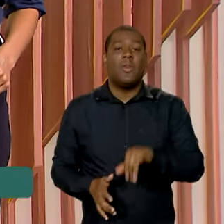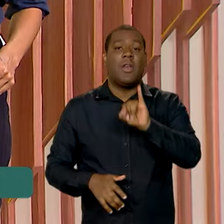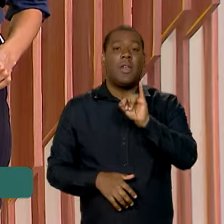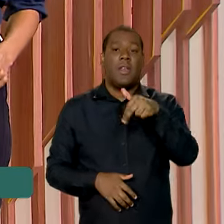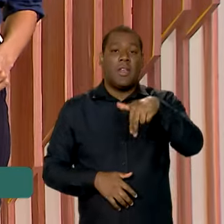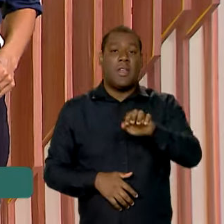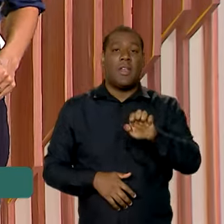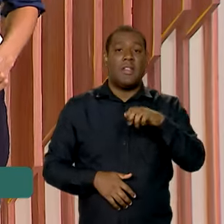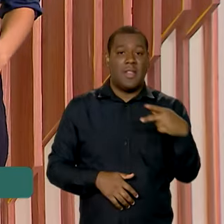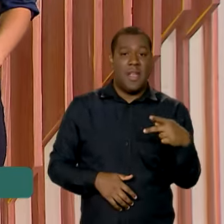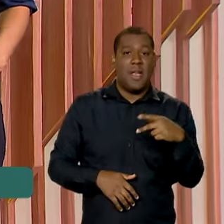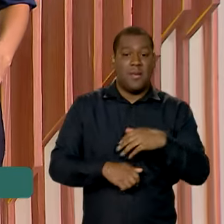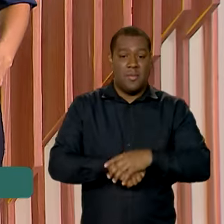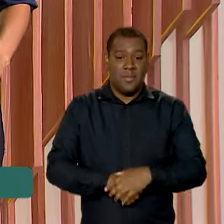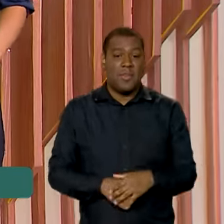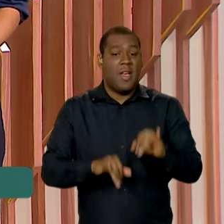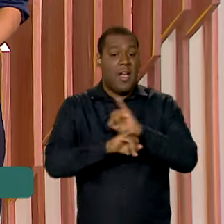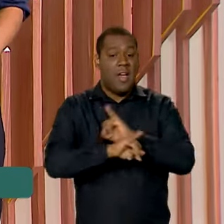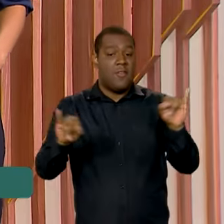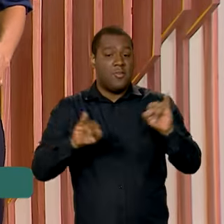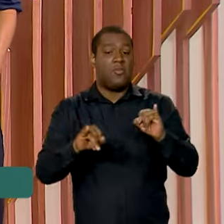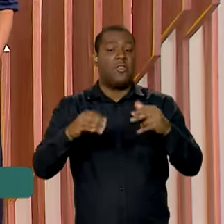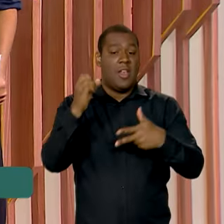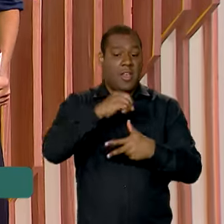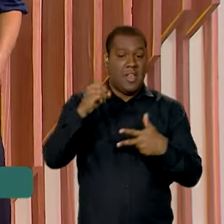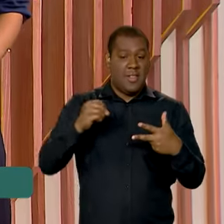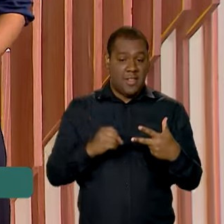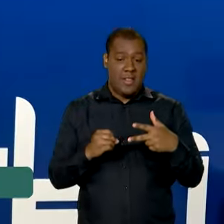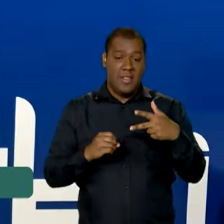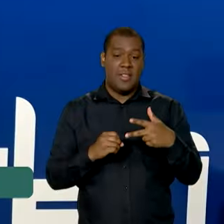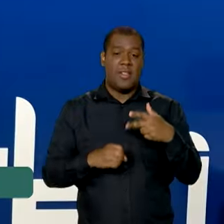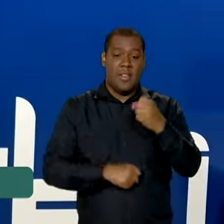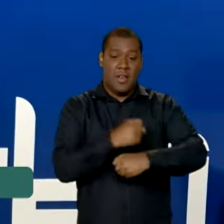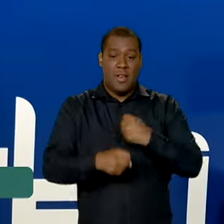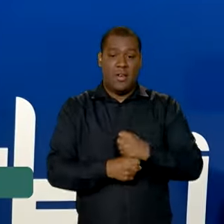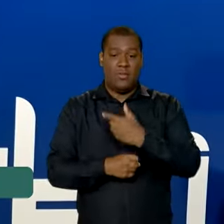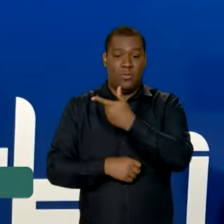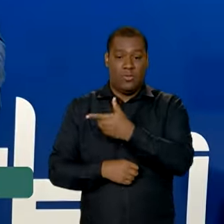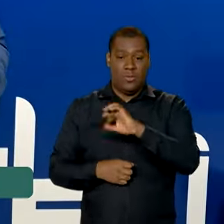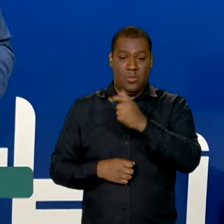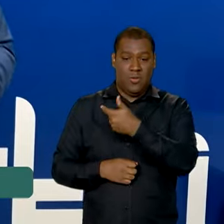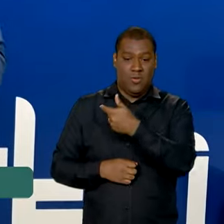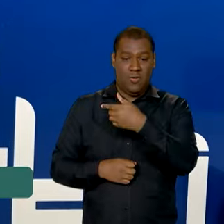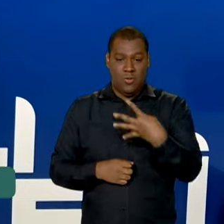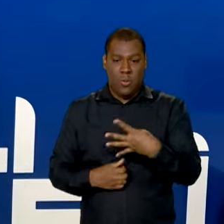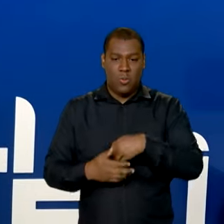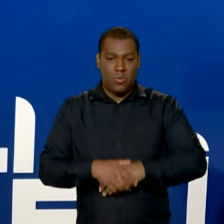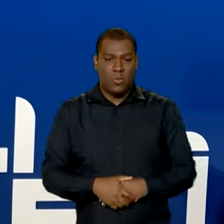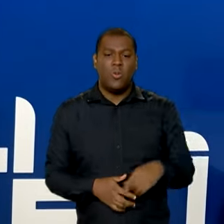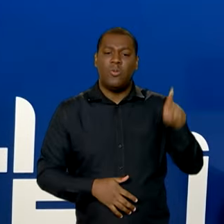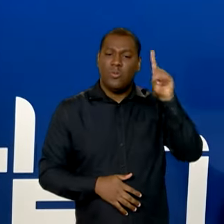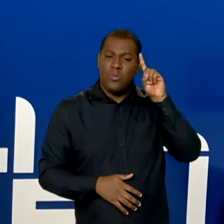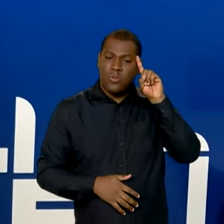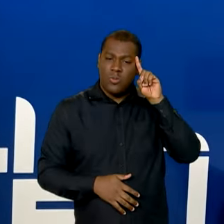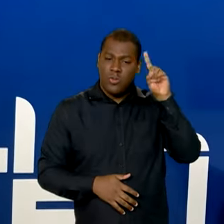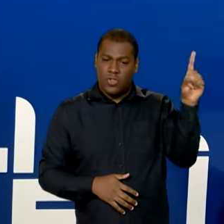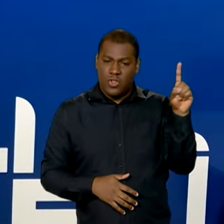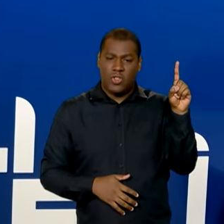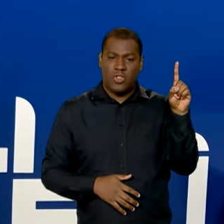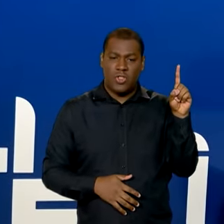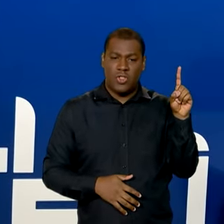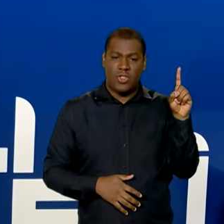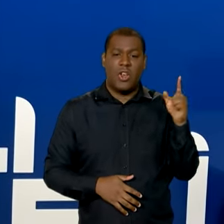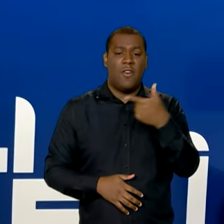as datas do calendário do Enem 2024. Vamos ver. No tocante às datas, é importante dizer que do dia